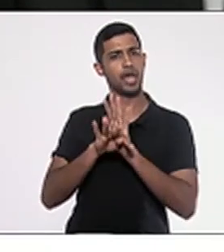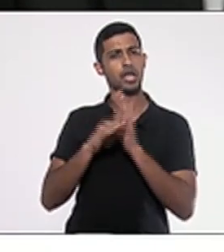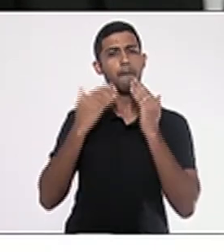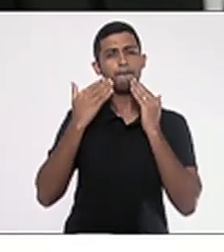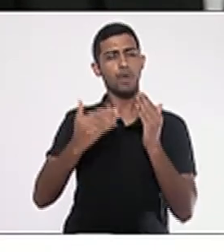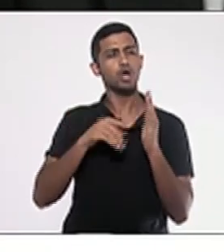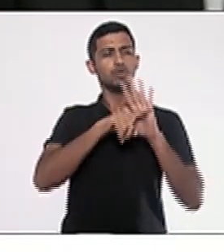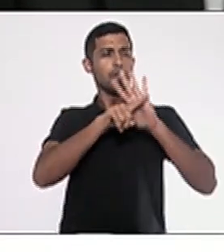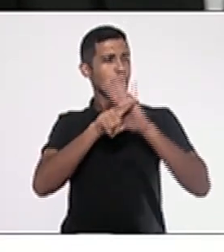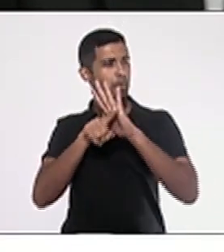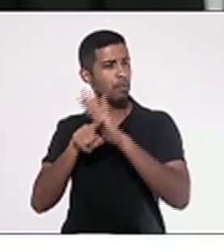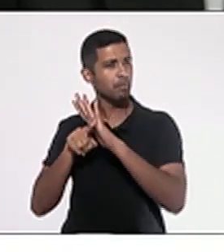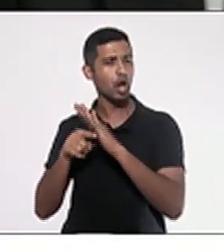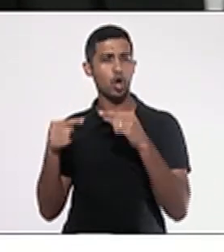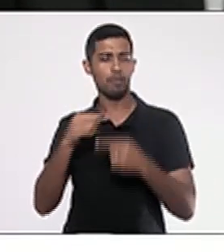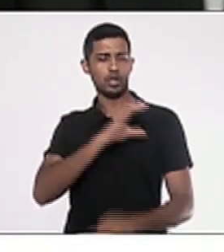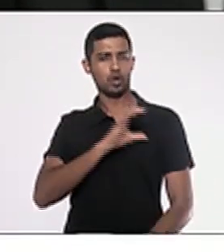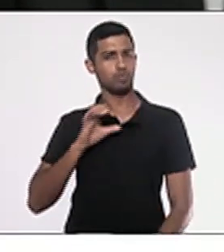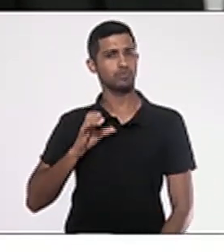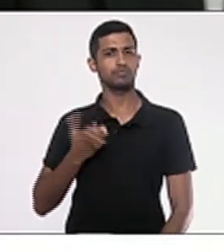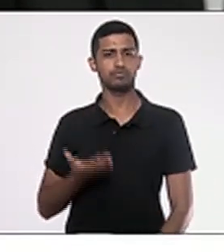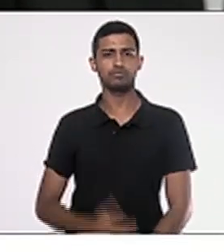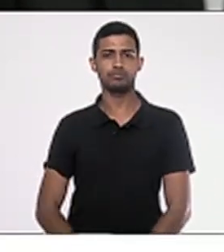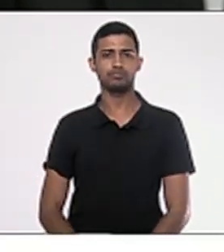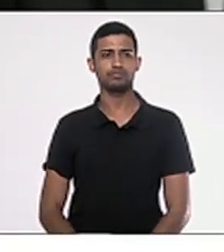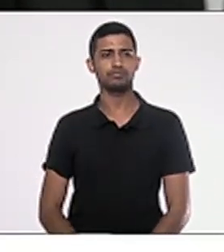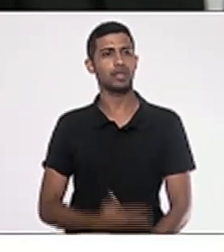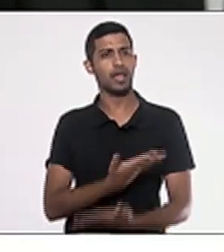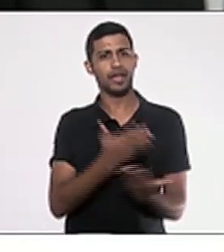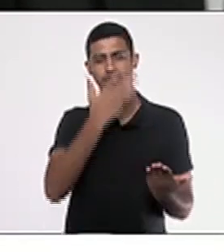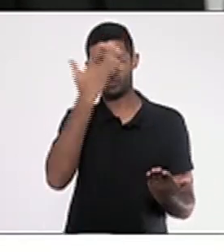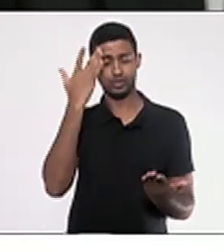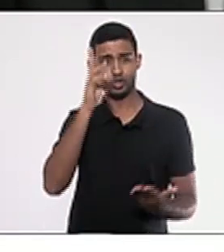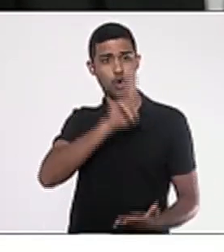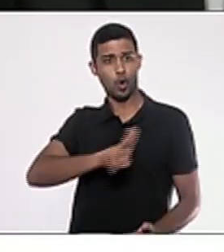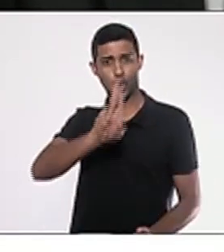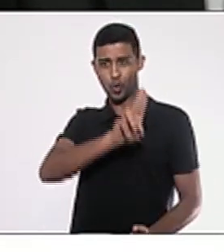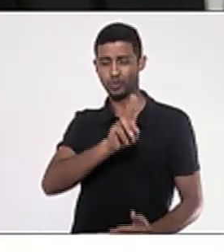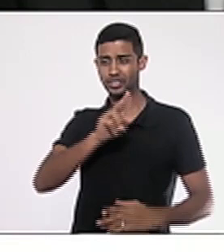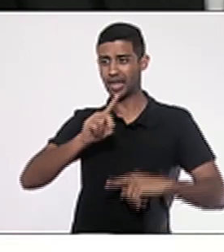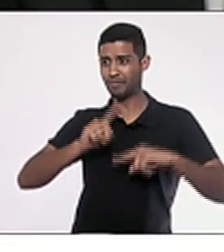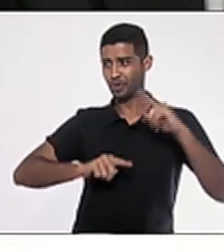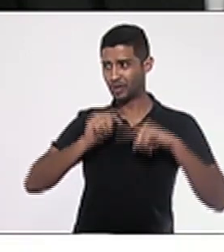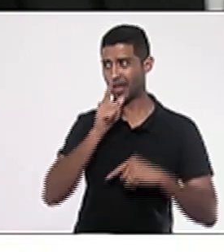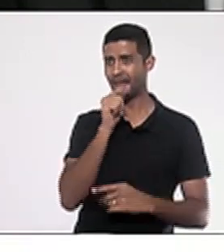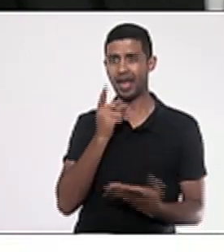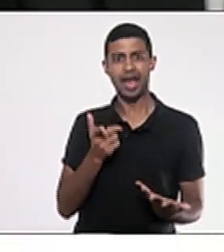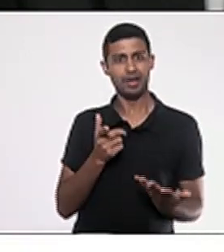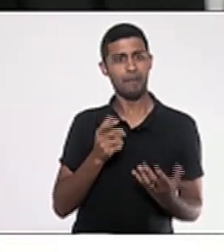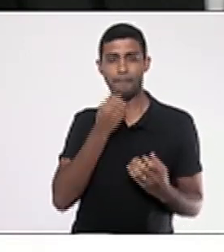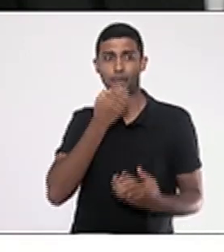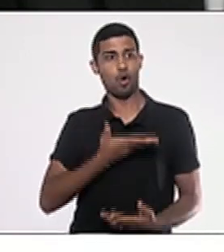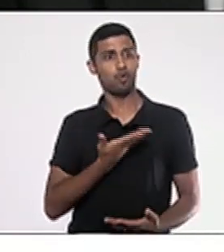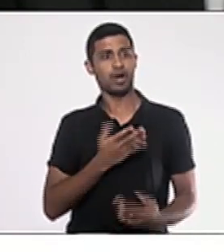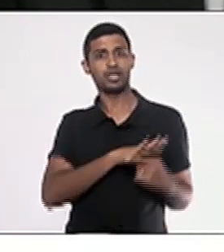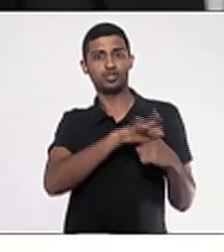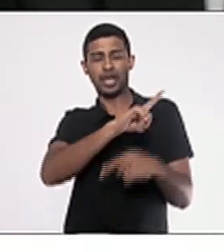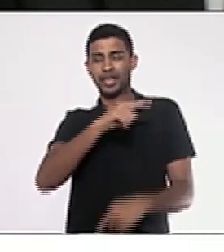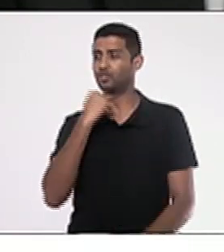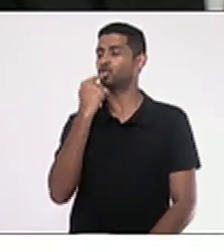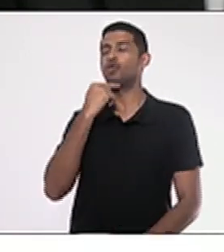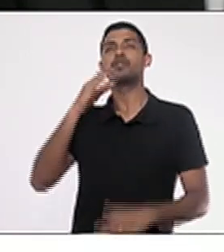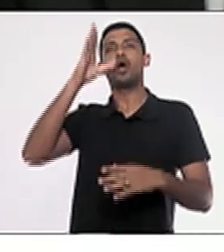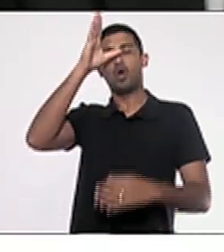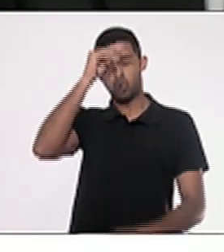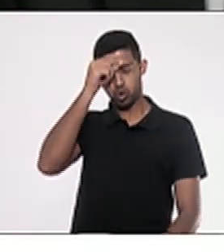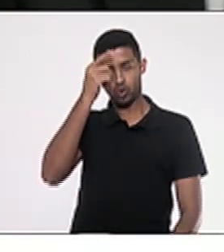das investigações da comissão, para os consumidores seria muito bom. Tiraria pelo menos a dúvida, porque se tiver uma certeza